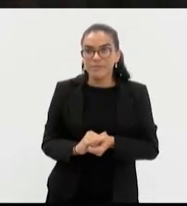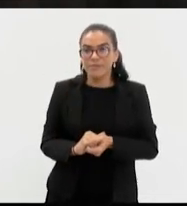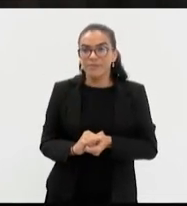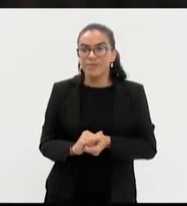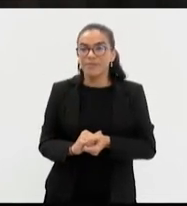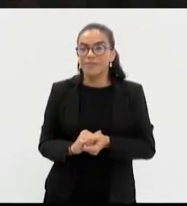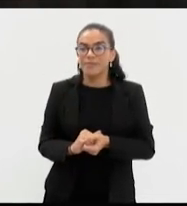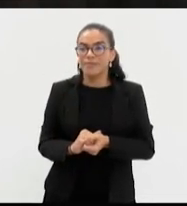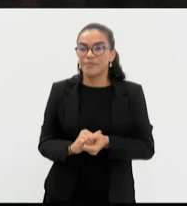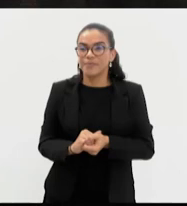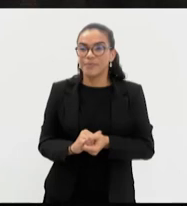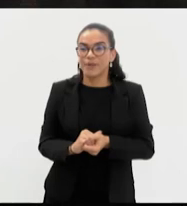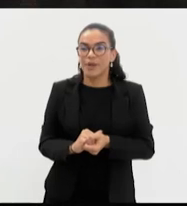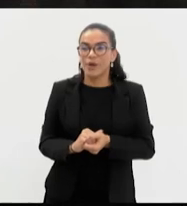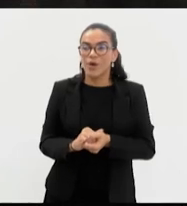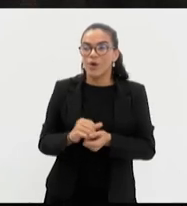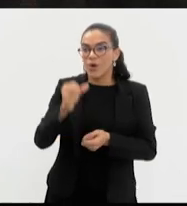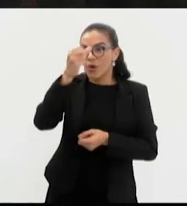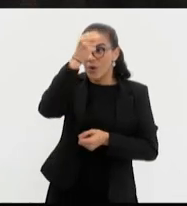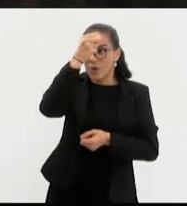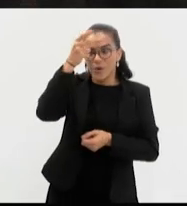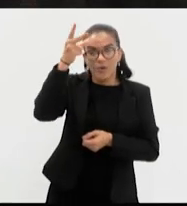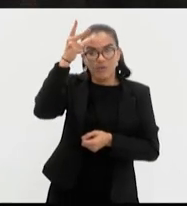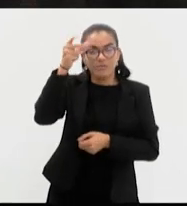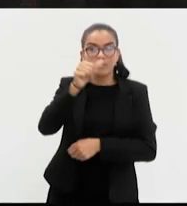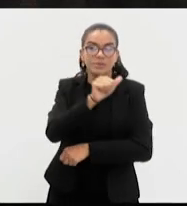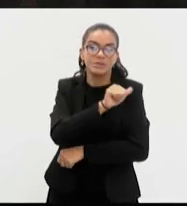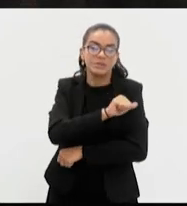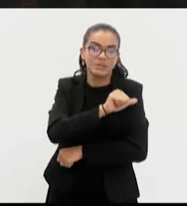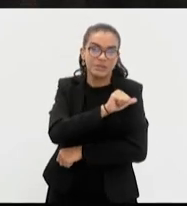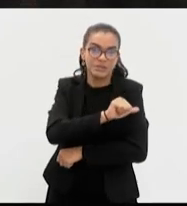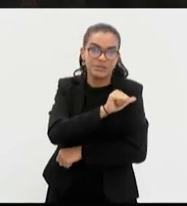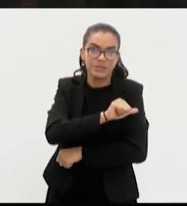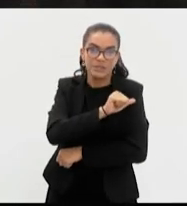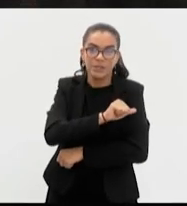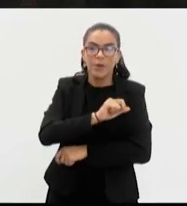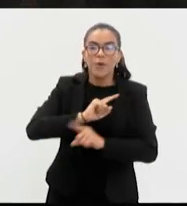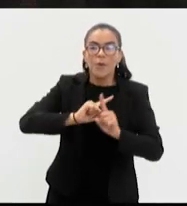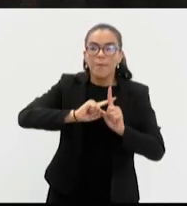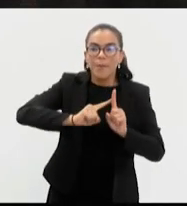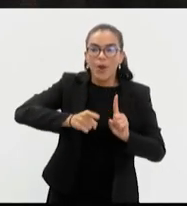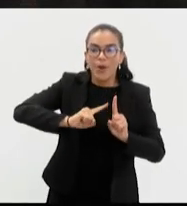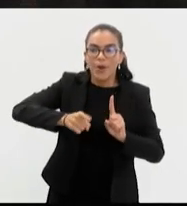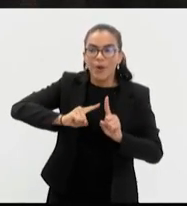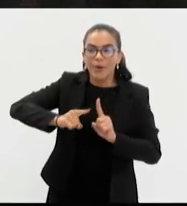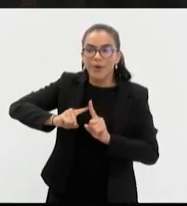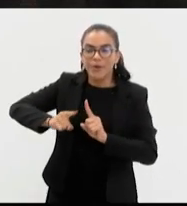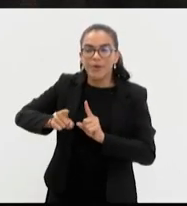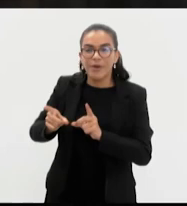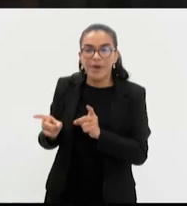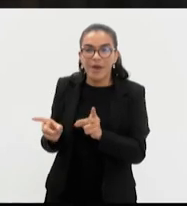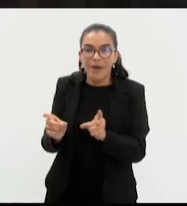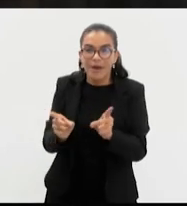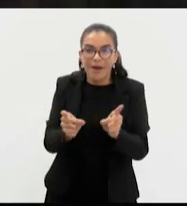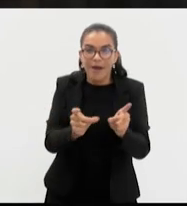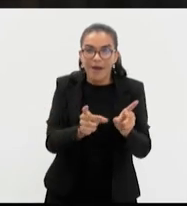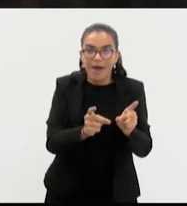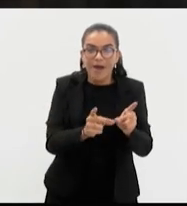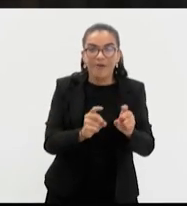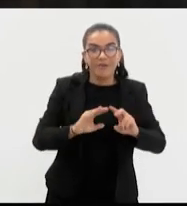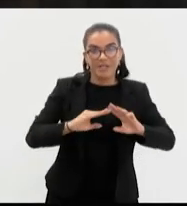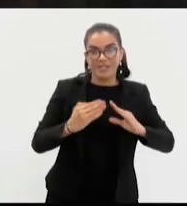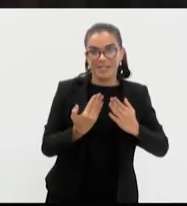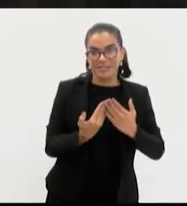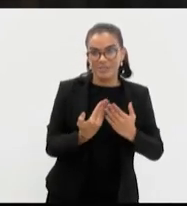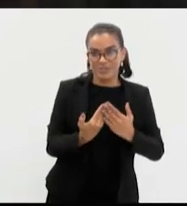destaquei o município do Rio de Janeiro proibiu a venda dentro das